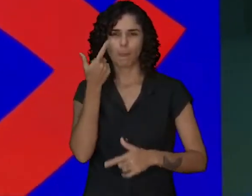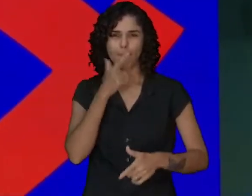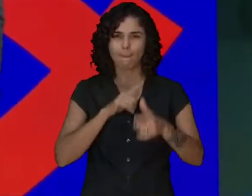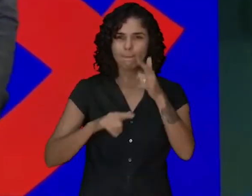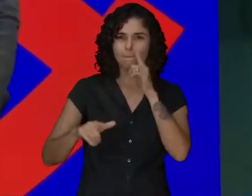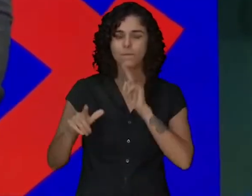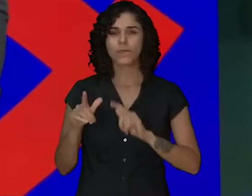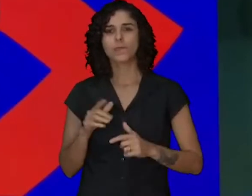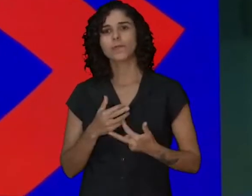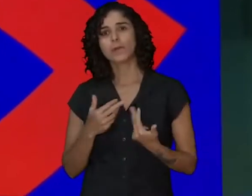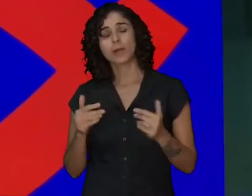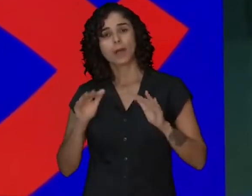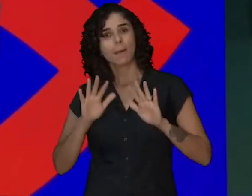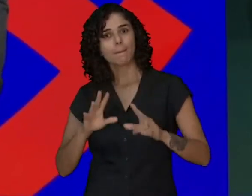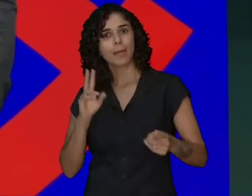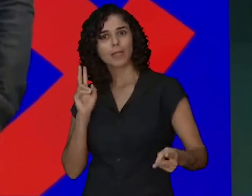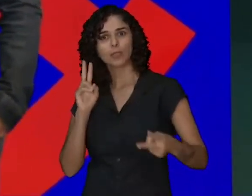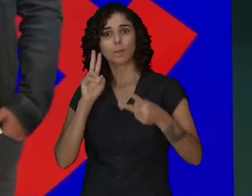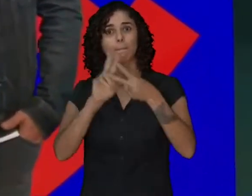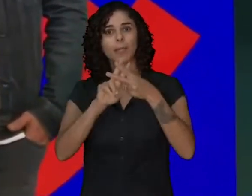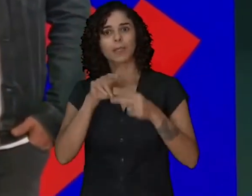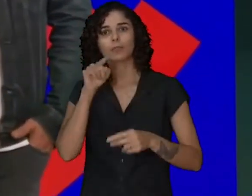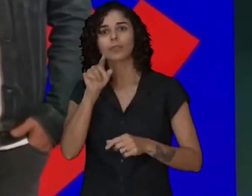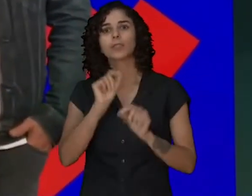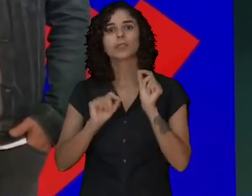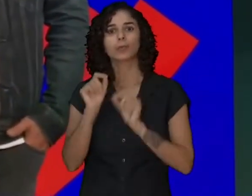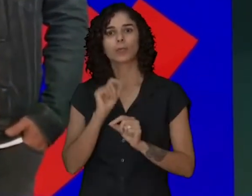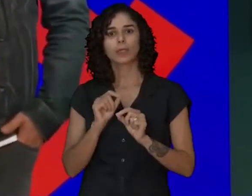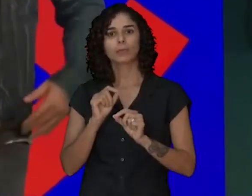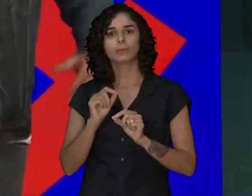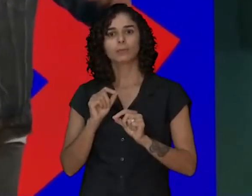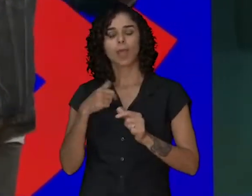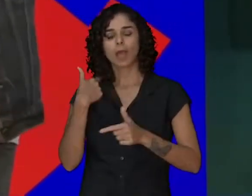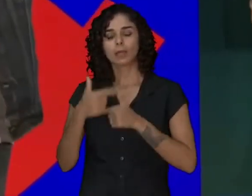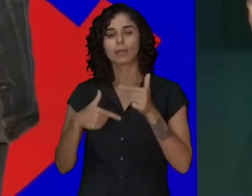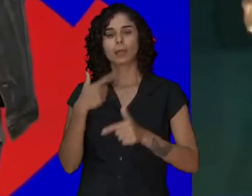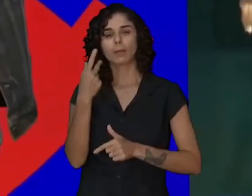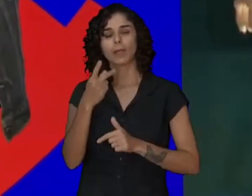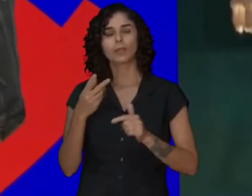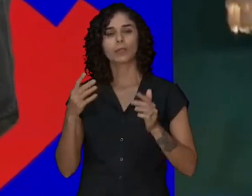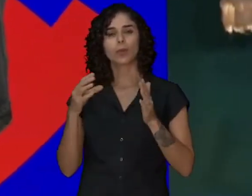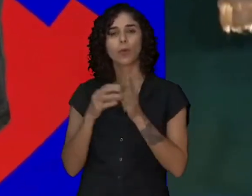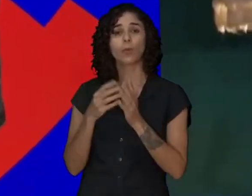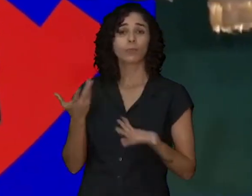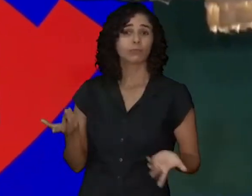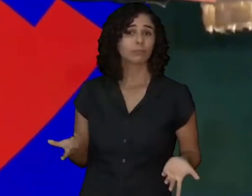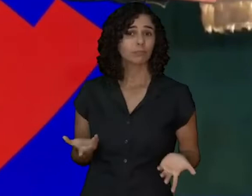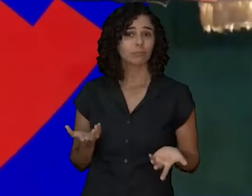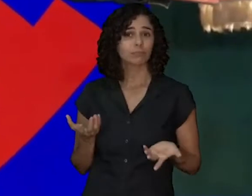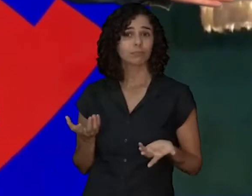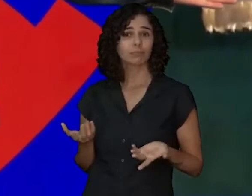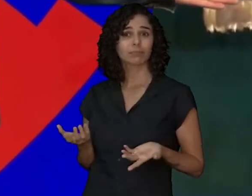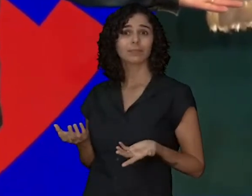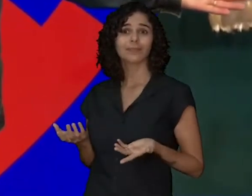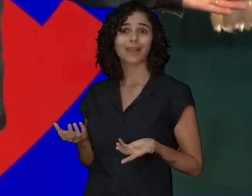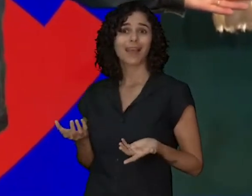Só que o que prende você é o seu concurso. Você entende que não são coisas ruins.